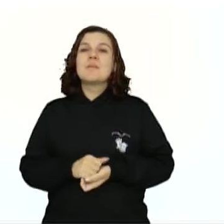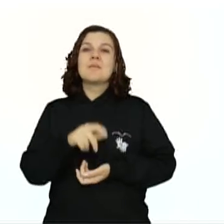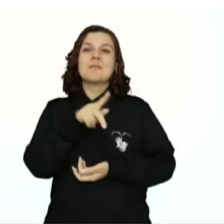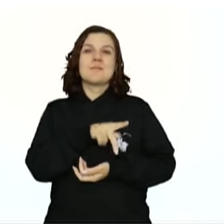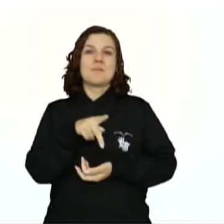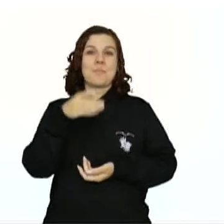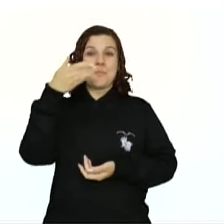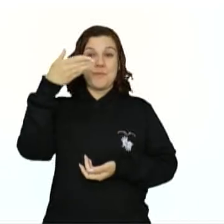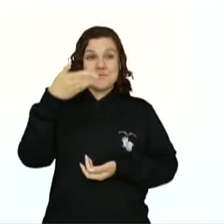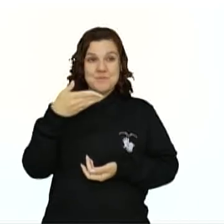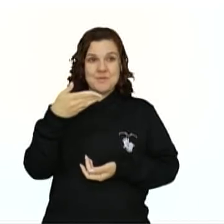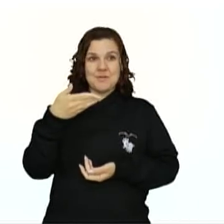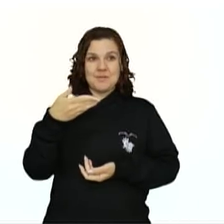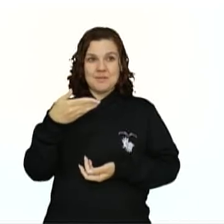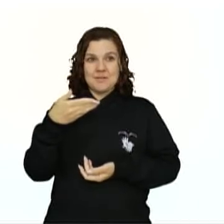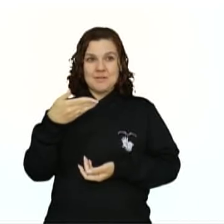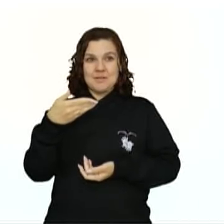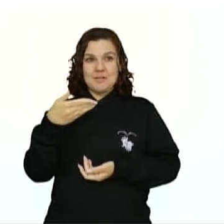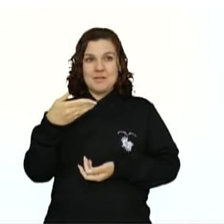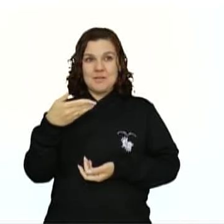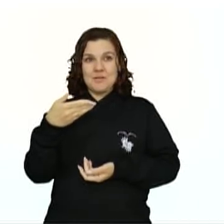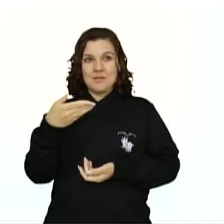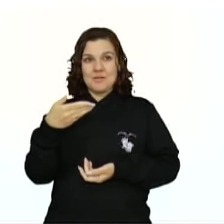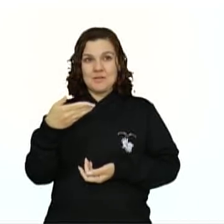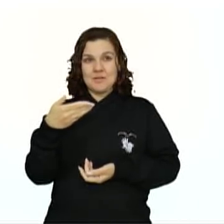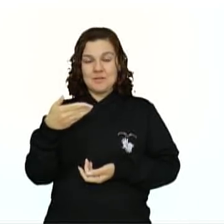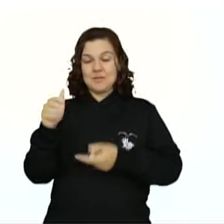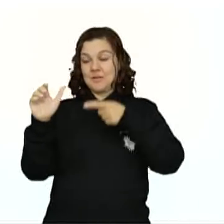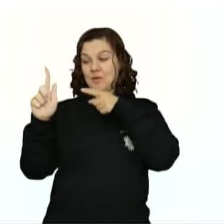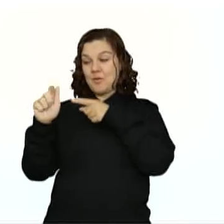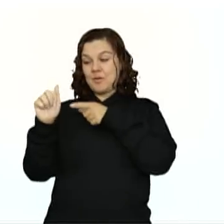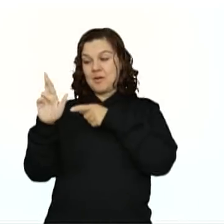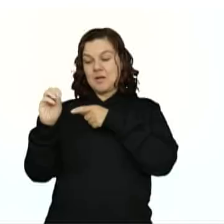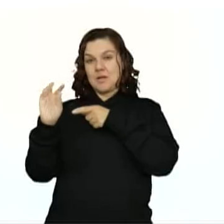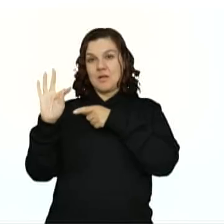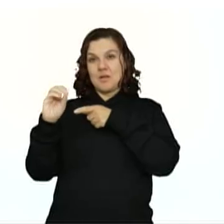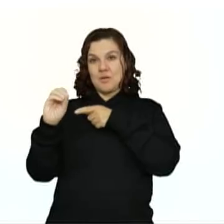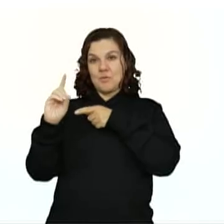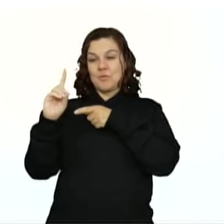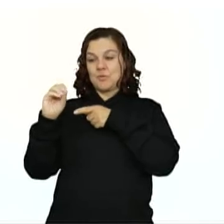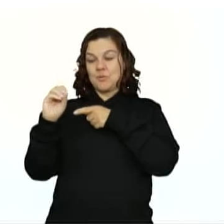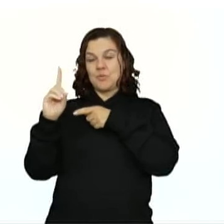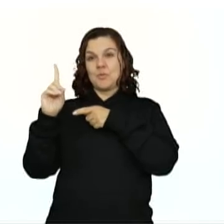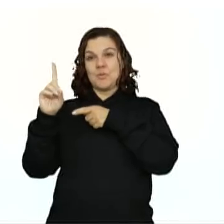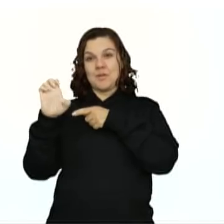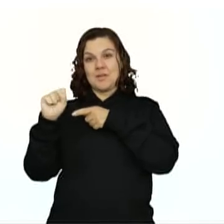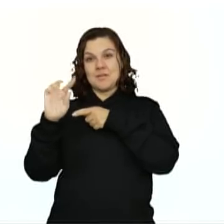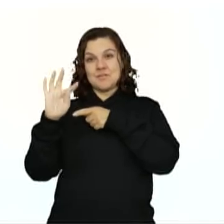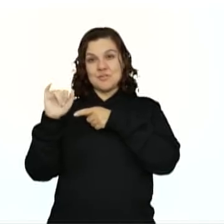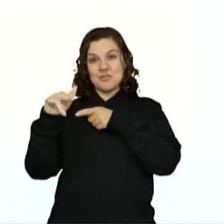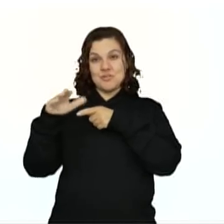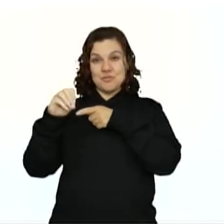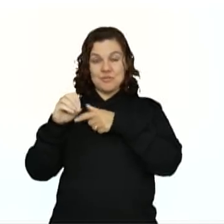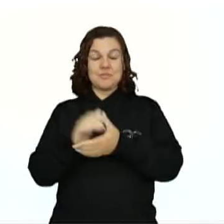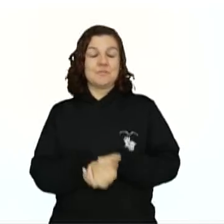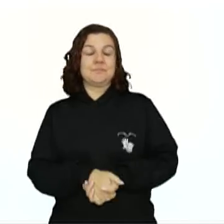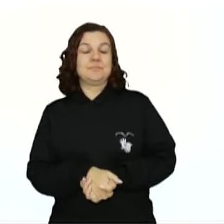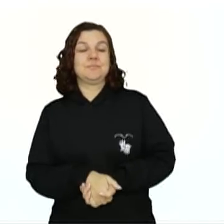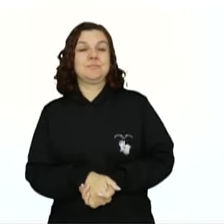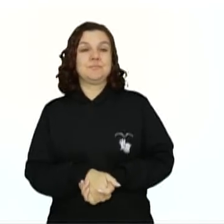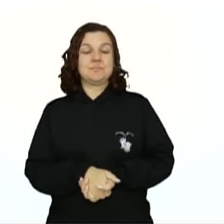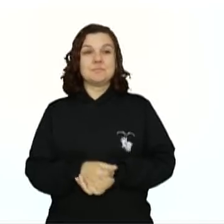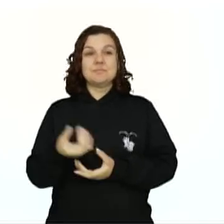está dizendo que garoto do destino, esse nome dado por ele, que ele